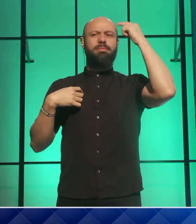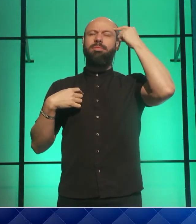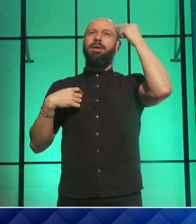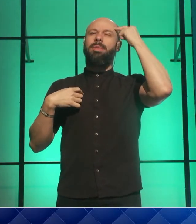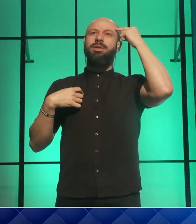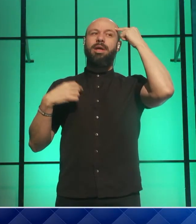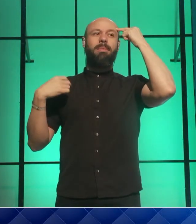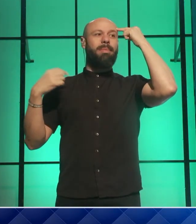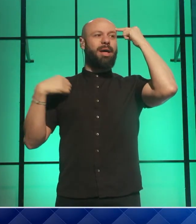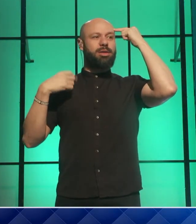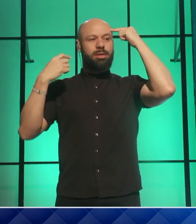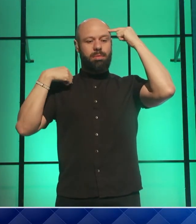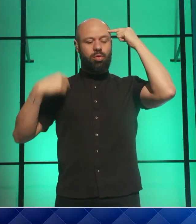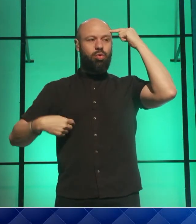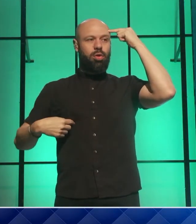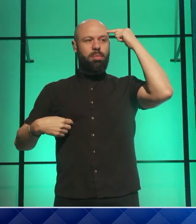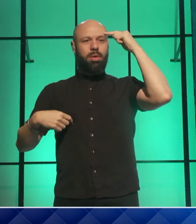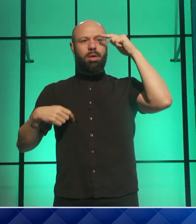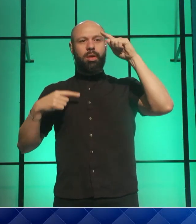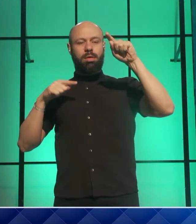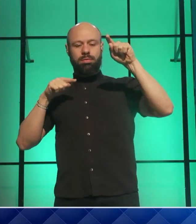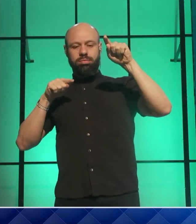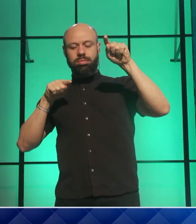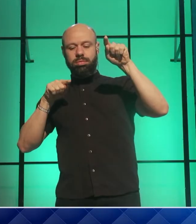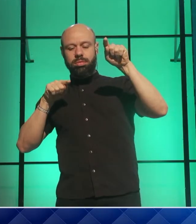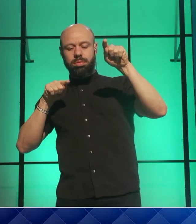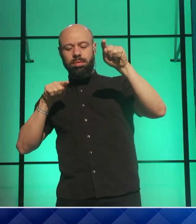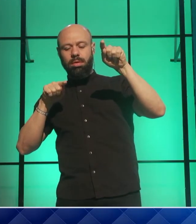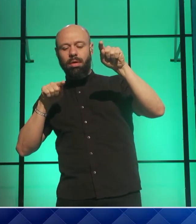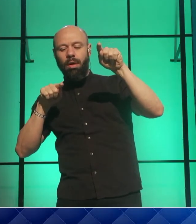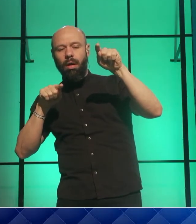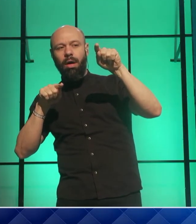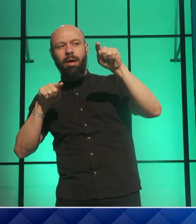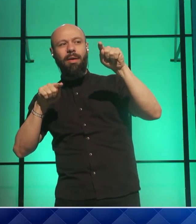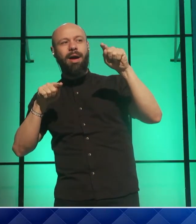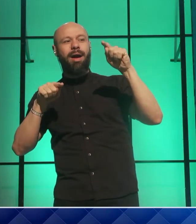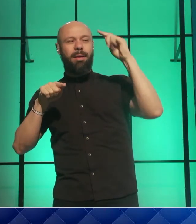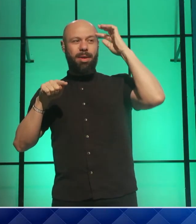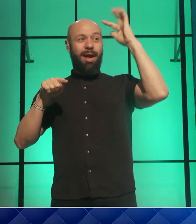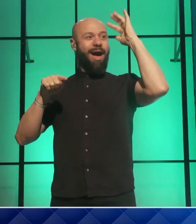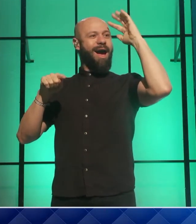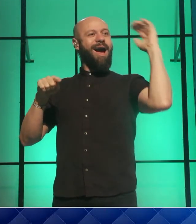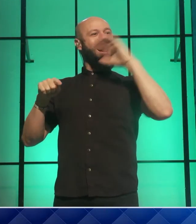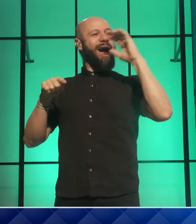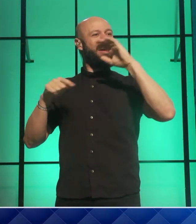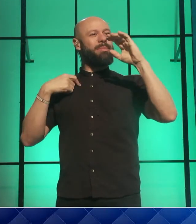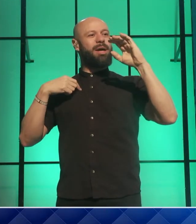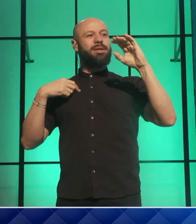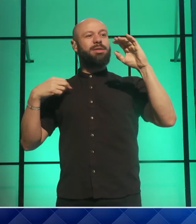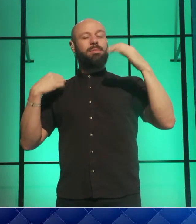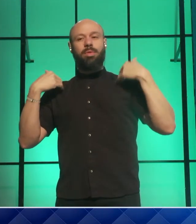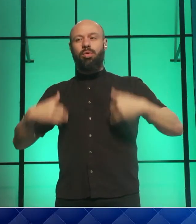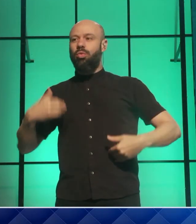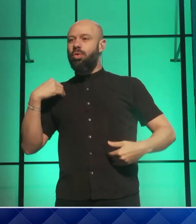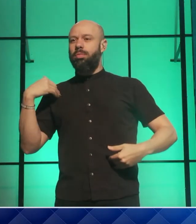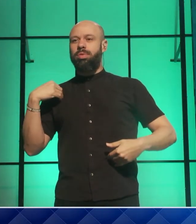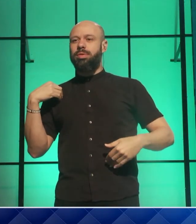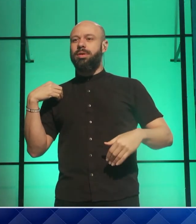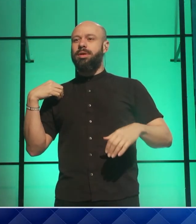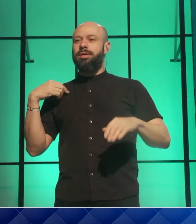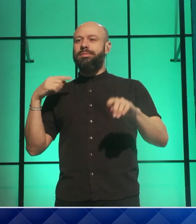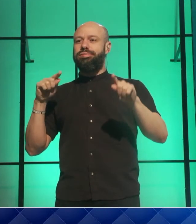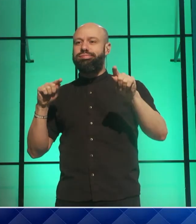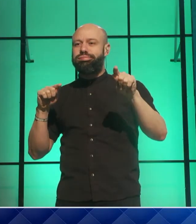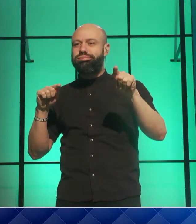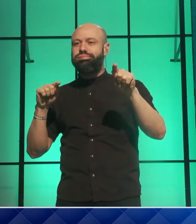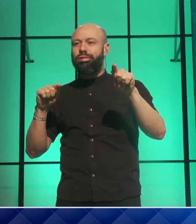o meu corpo não segue mais. E esse cara está dizendo assim: os meus dias estão se indo